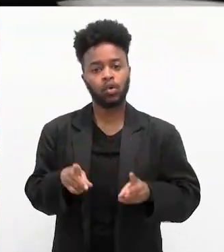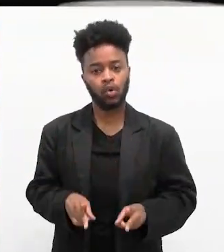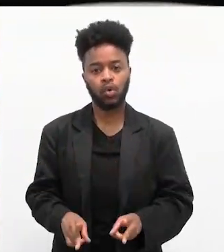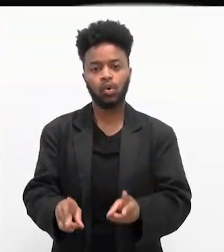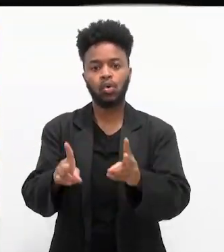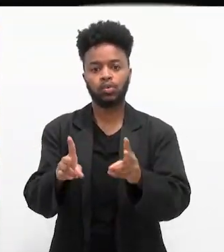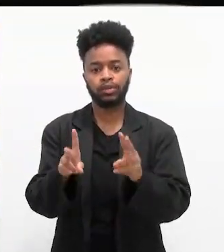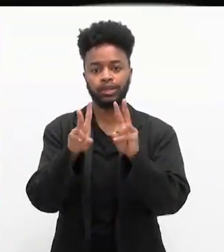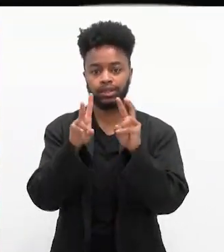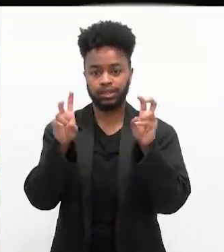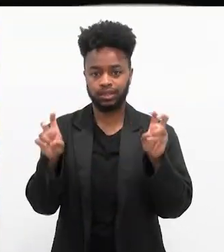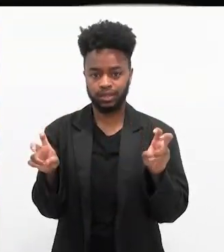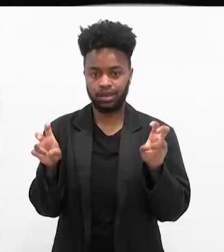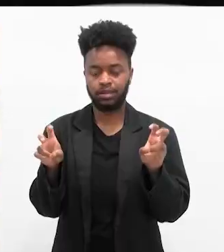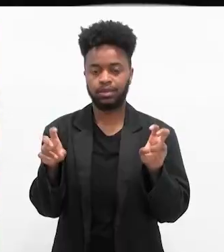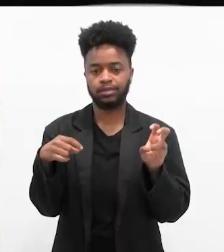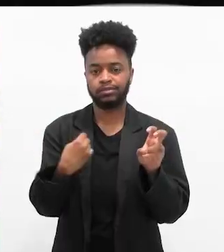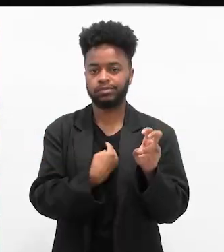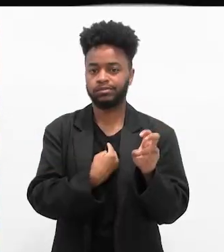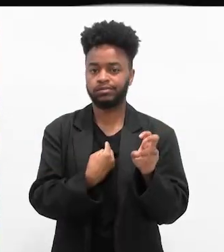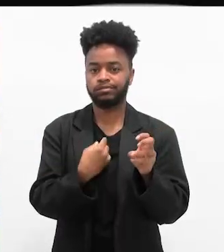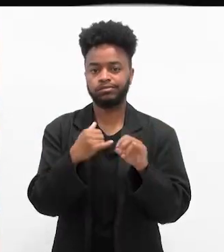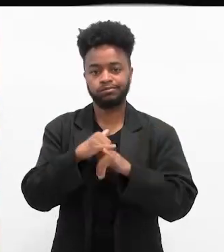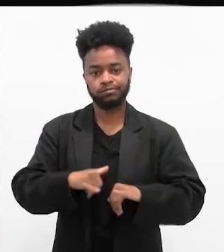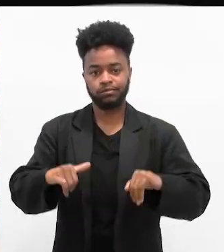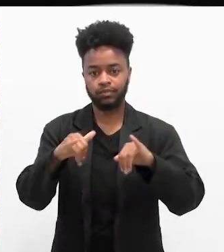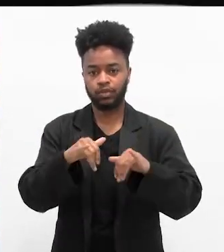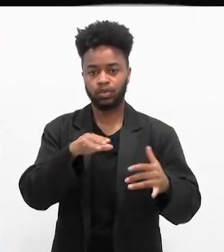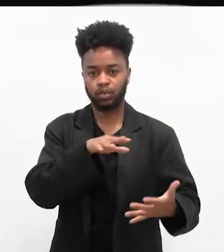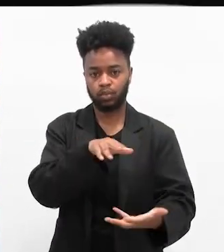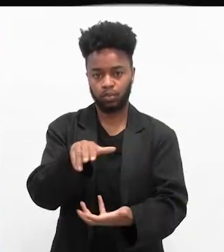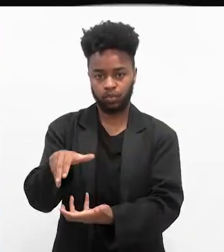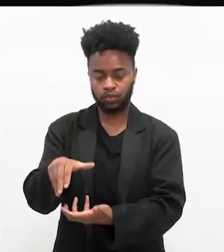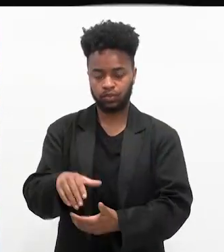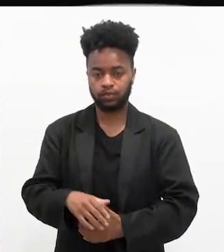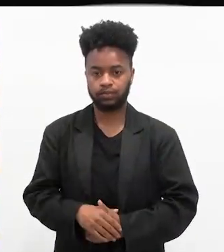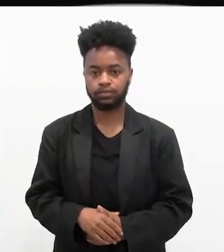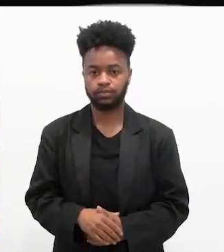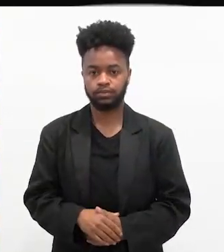ainda continua a ser o assunto do mundo inteiro.